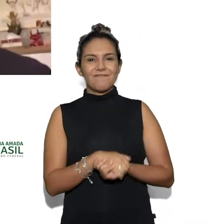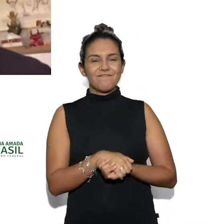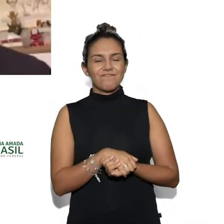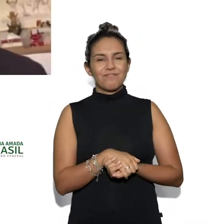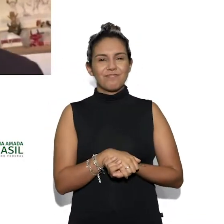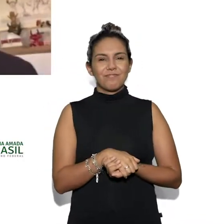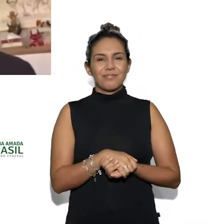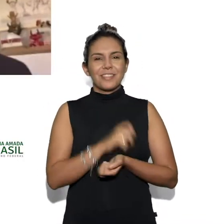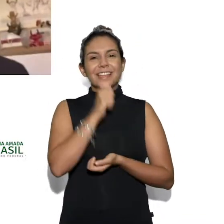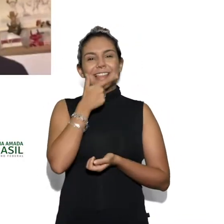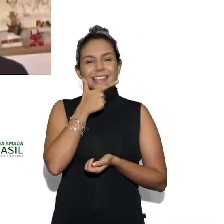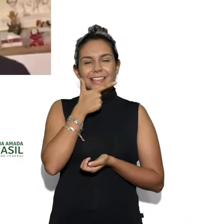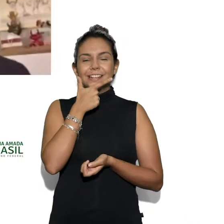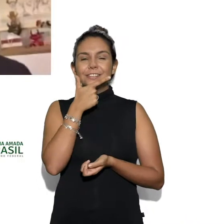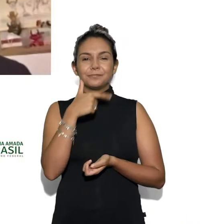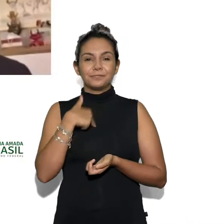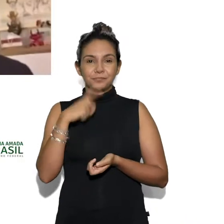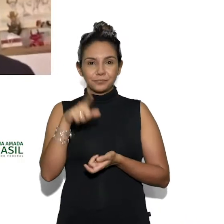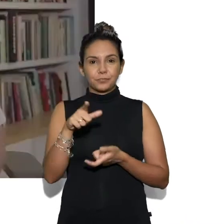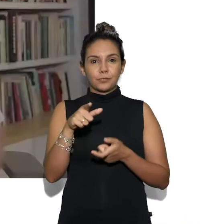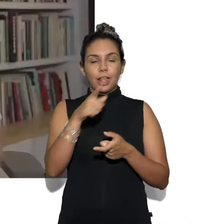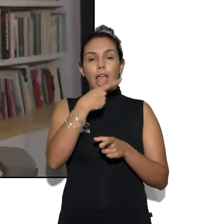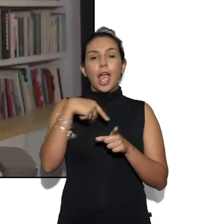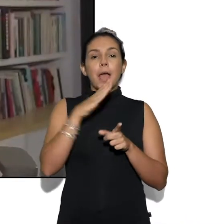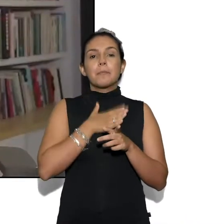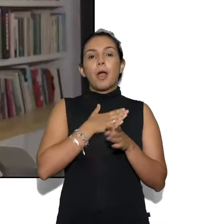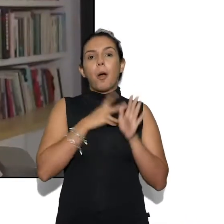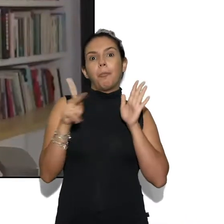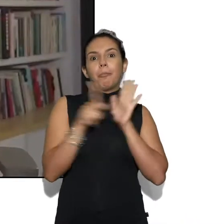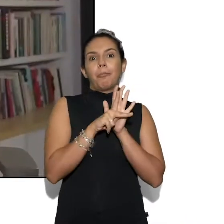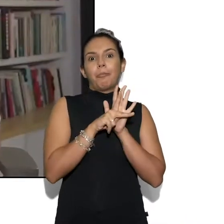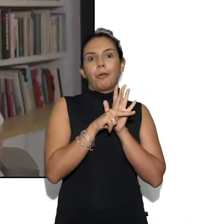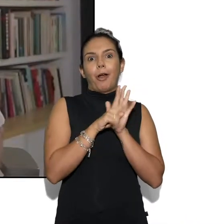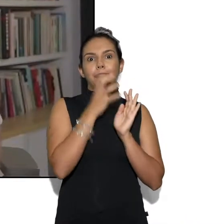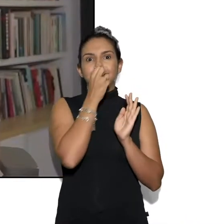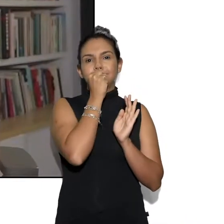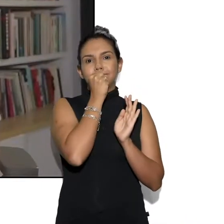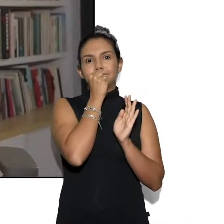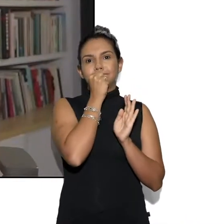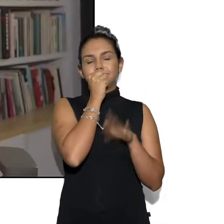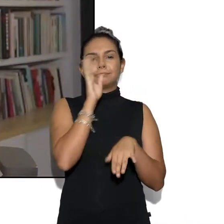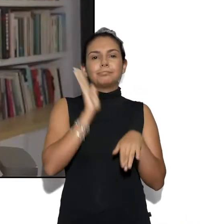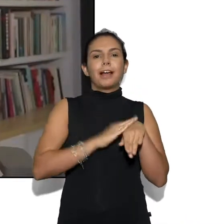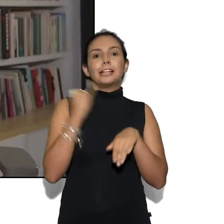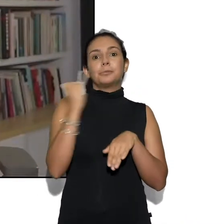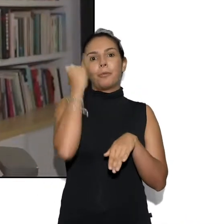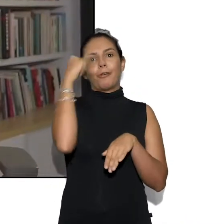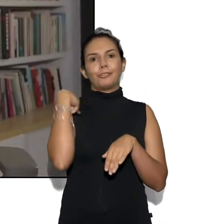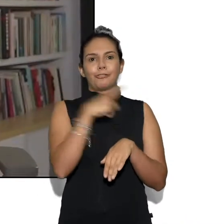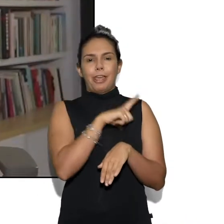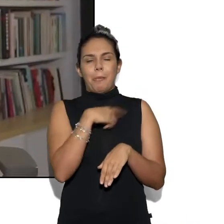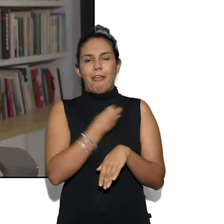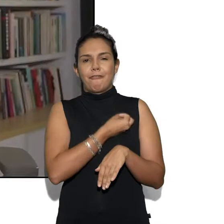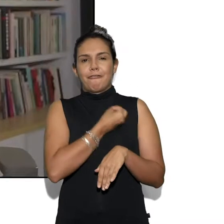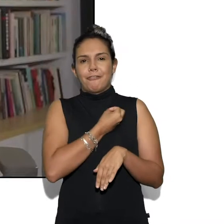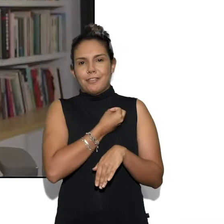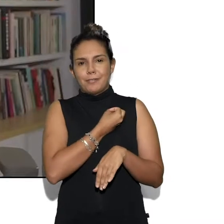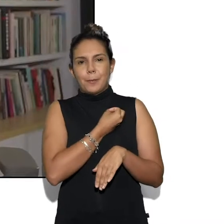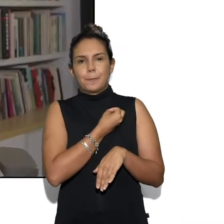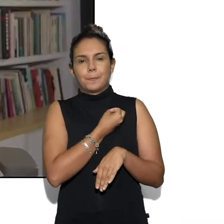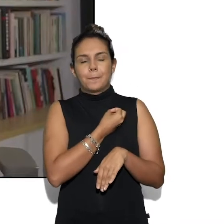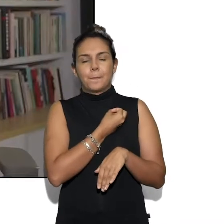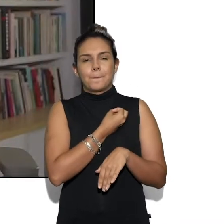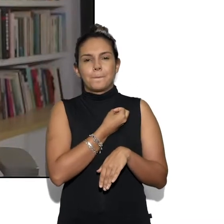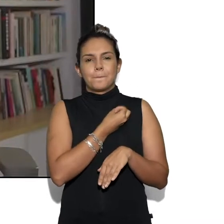Eu acho que eu fico brincando que esse é meu patrimônio. Meu patrimônio de verdade é esse. É os amigos que eu